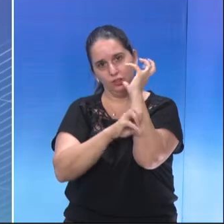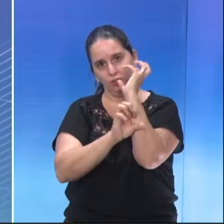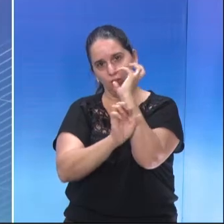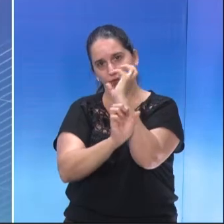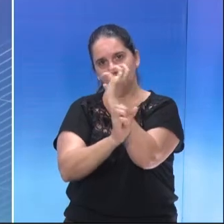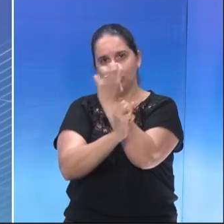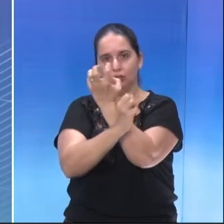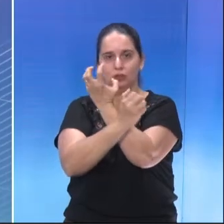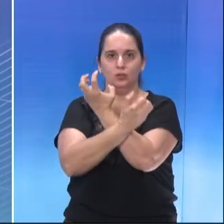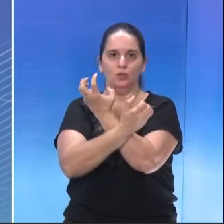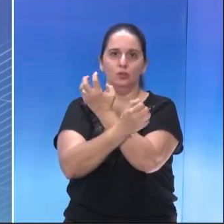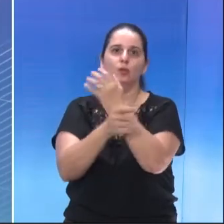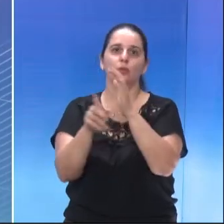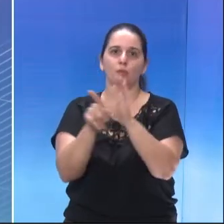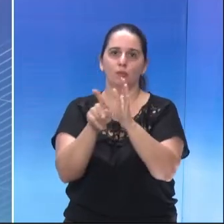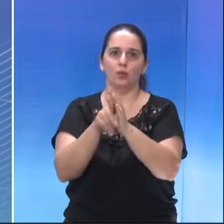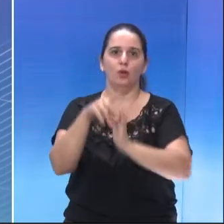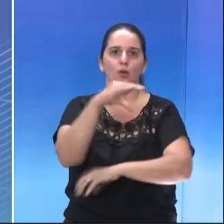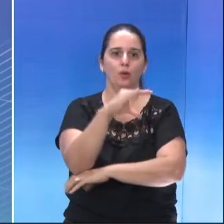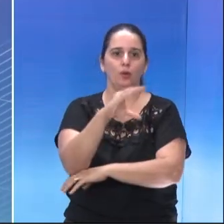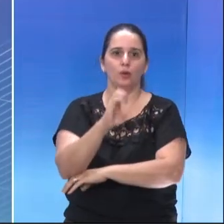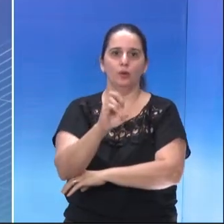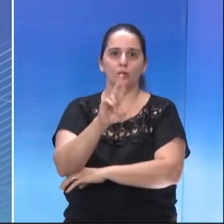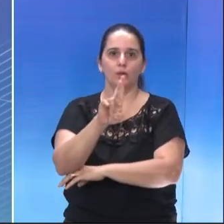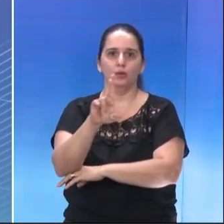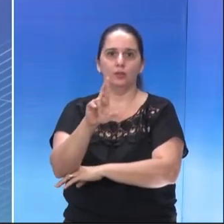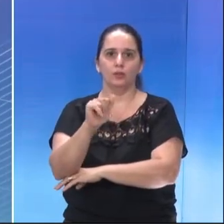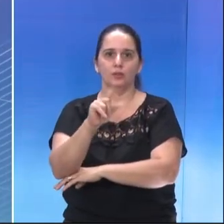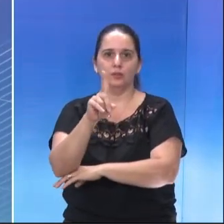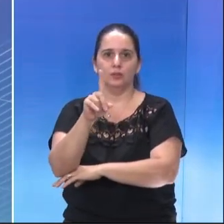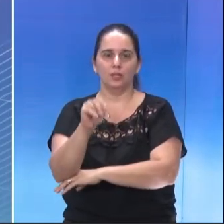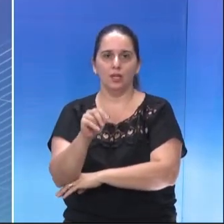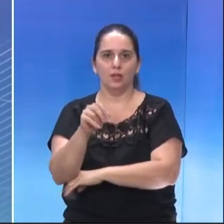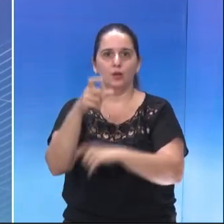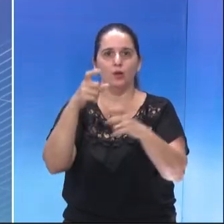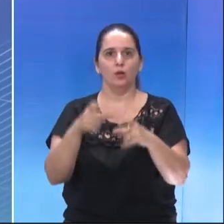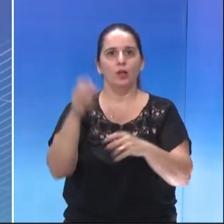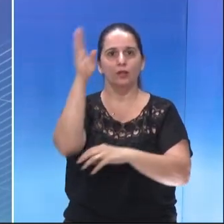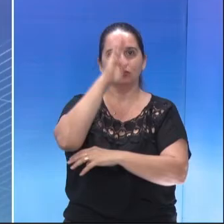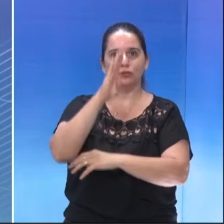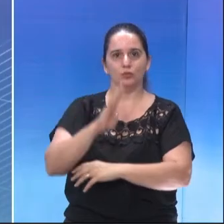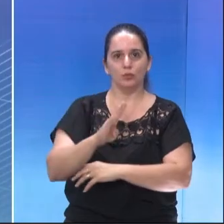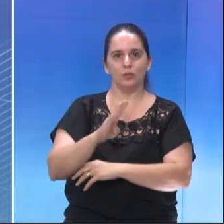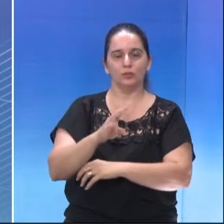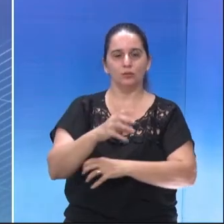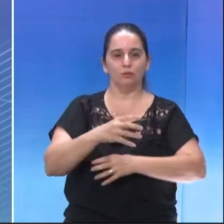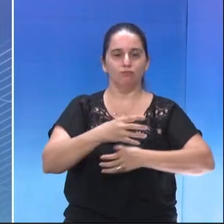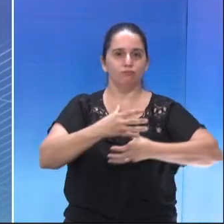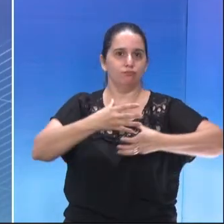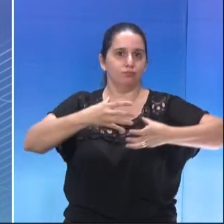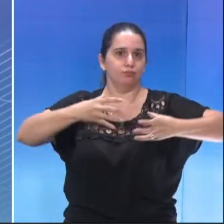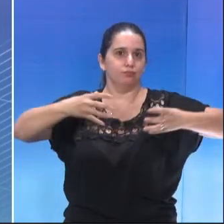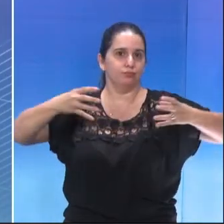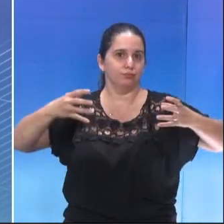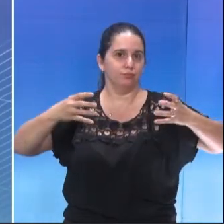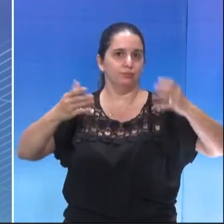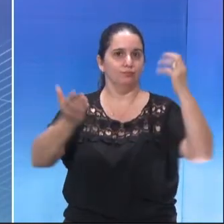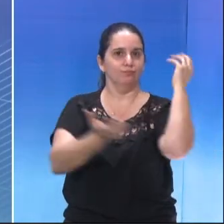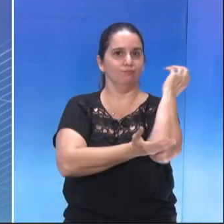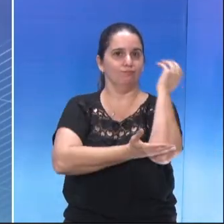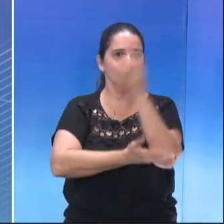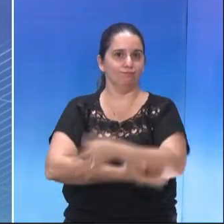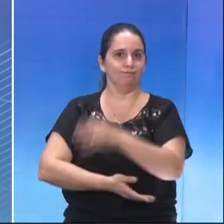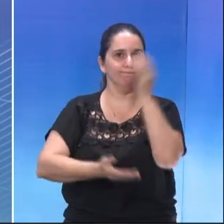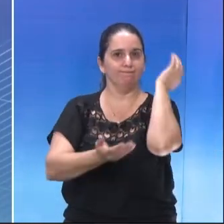retorcidos é, no caso, o cerrado. E é uma das vegetações no Brasil que tem a maior quantidade de devastação. É uma